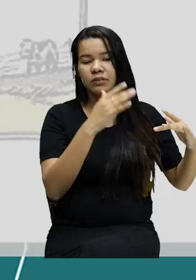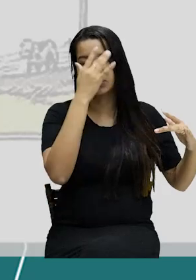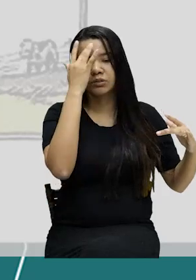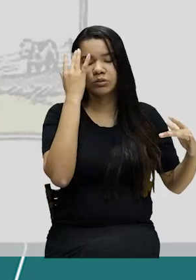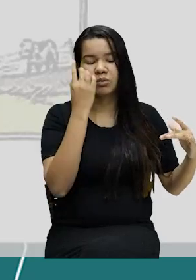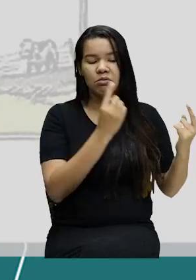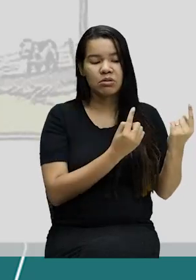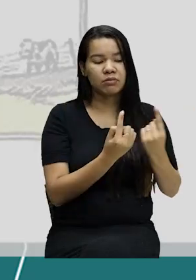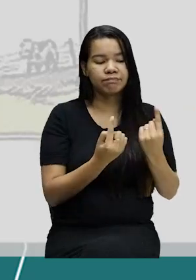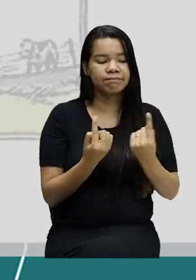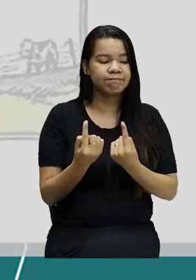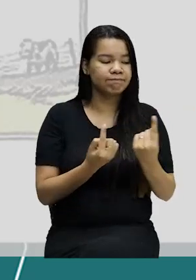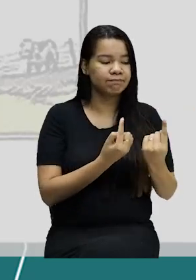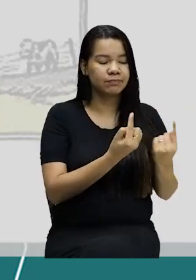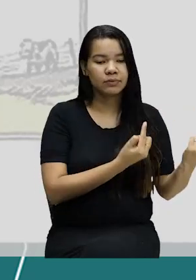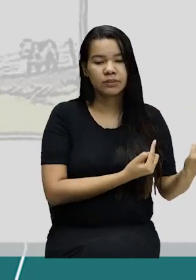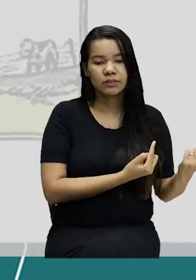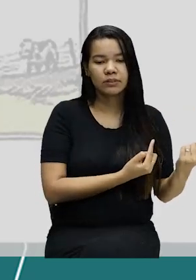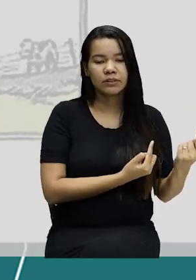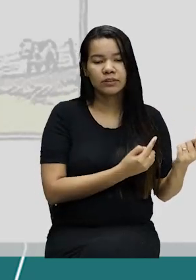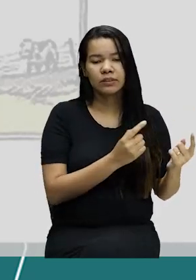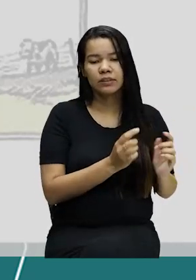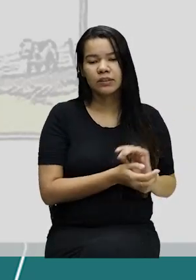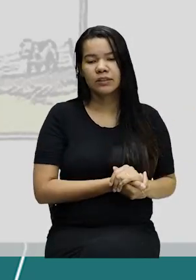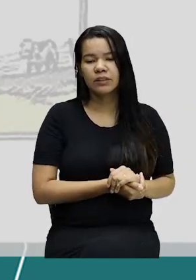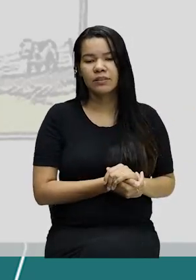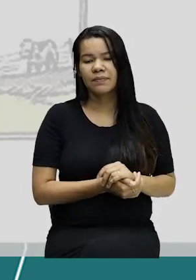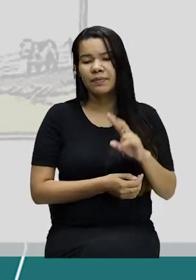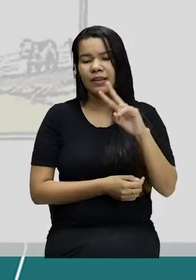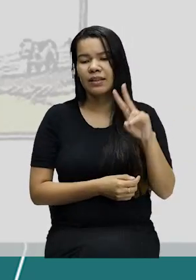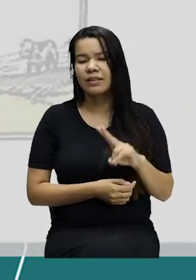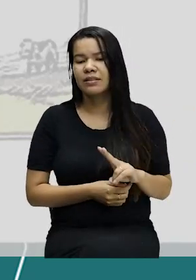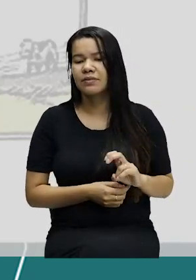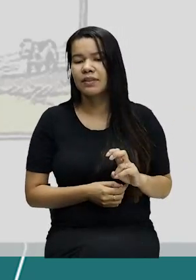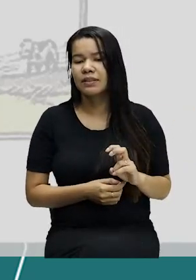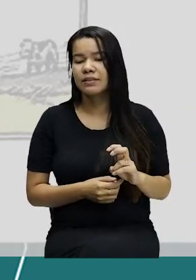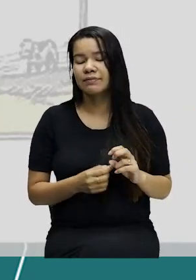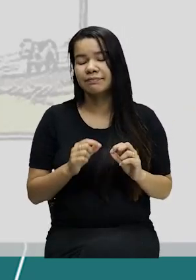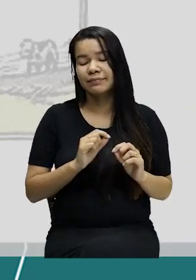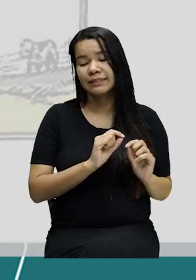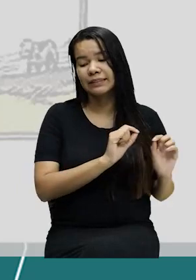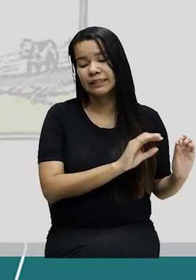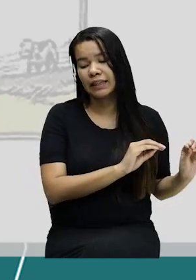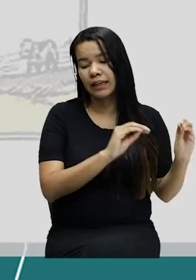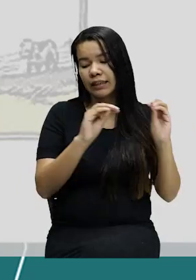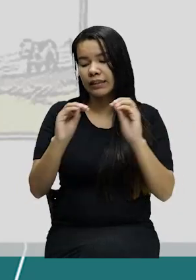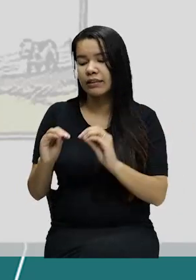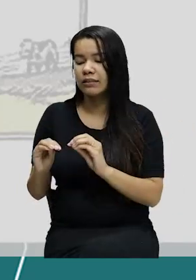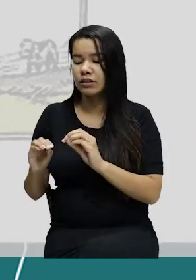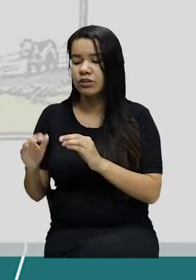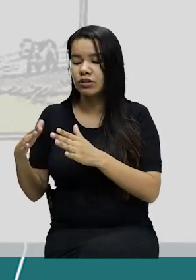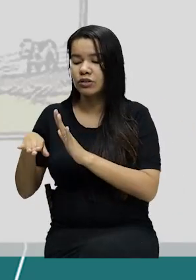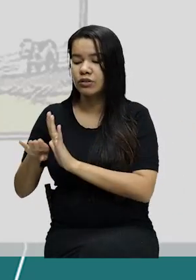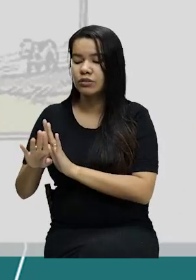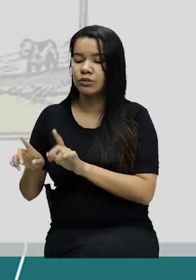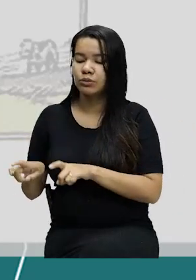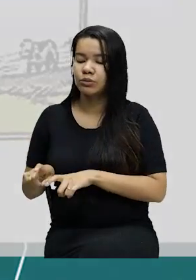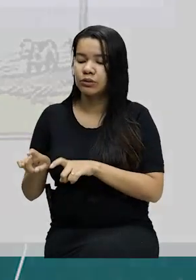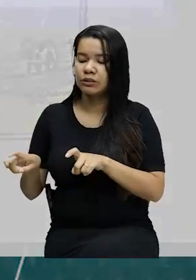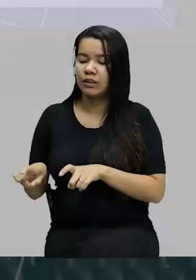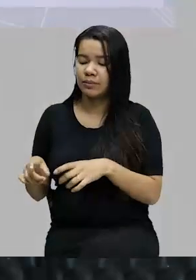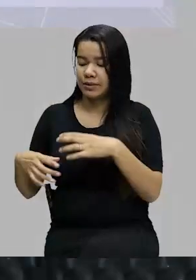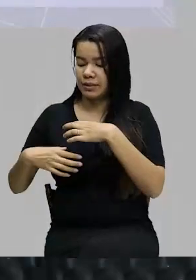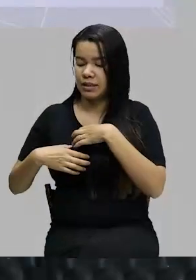cidade. Inúmeras pessoas. E aí ele diz, às vezes ele sai da cidade e vai ao campo para se sentir menos